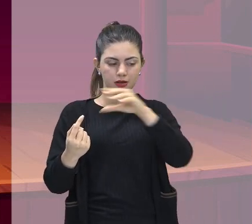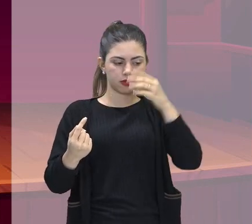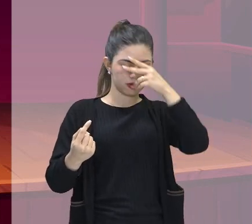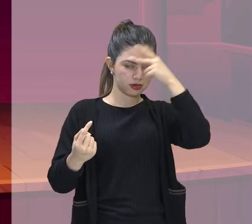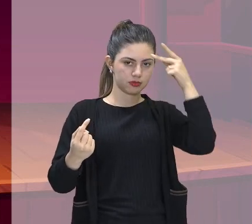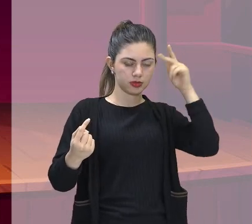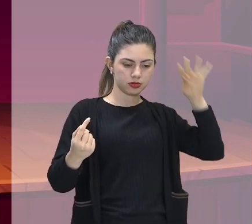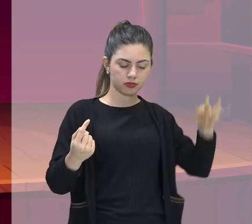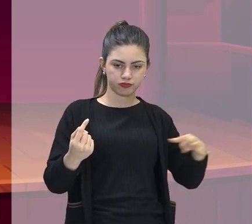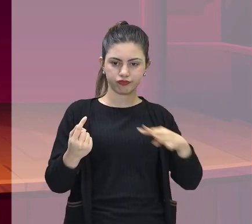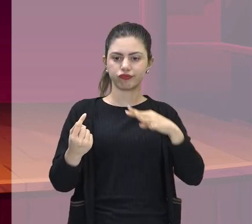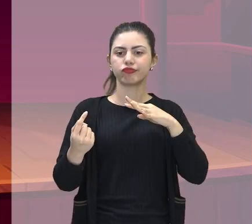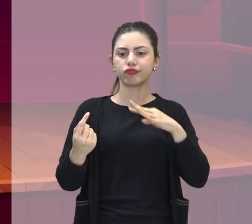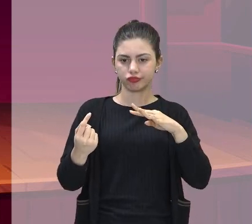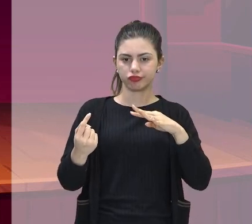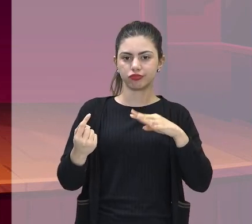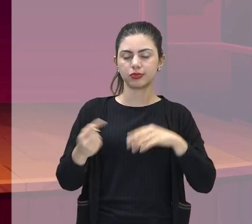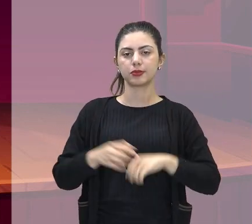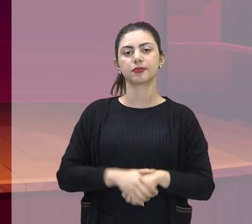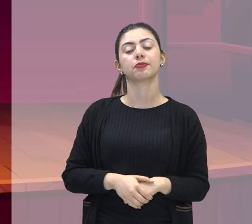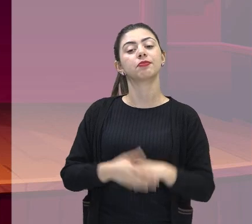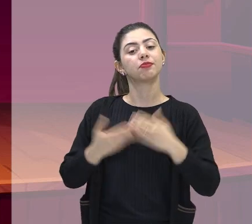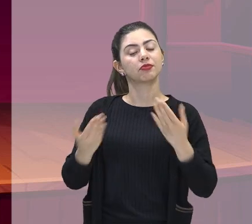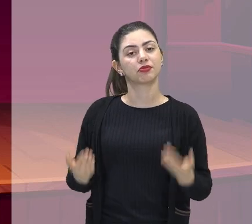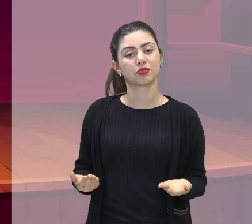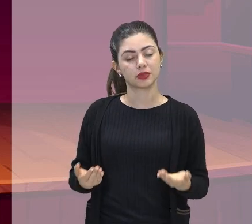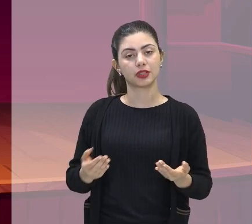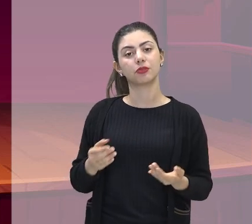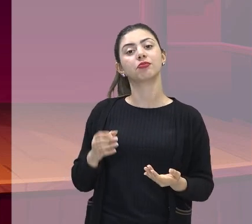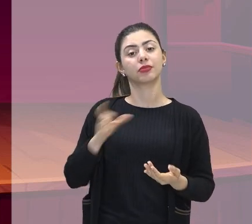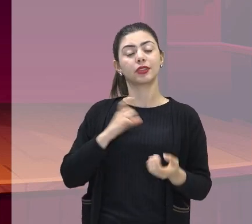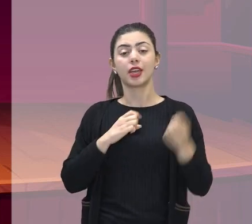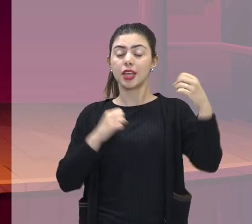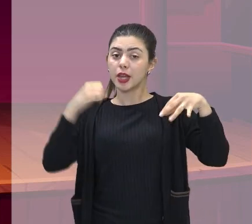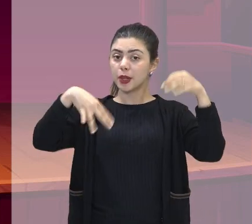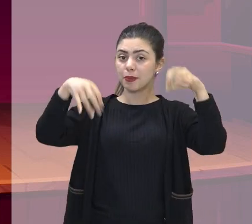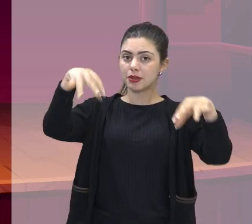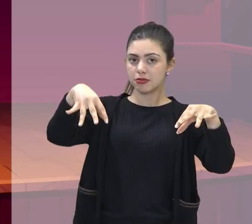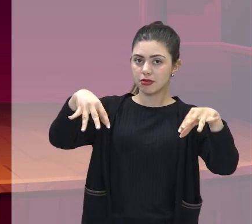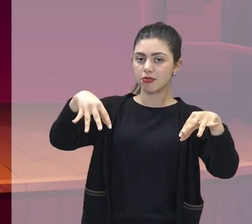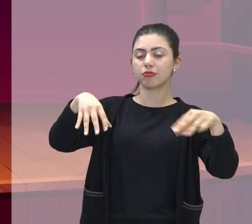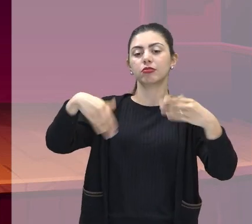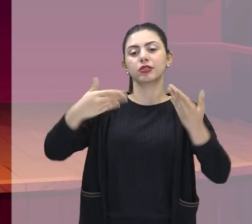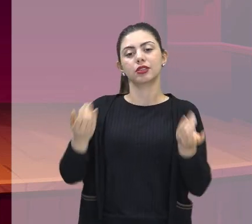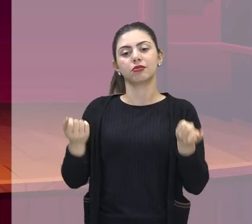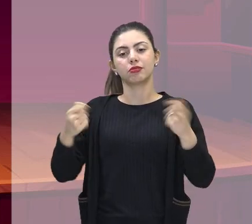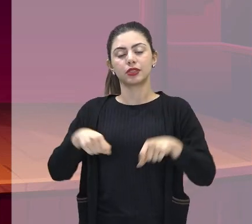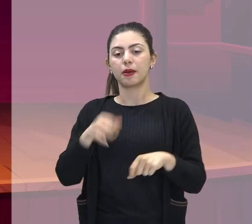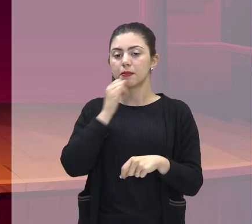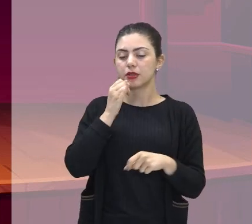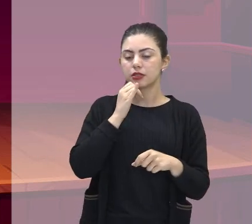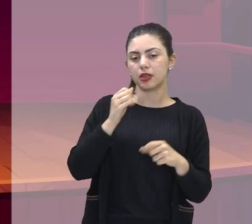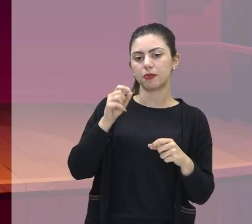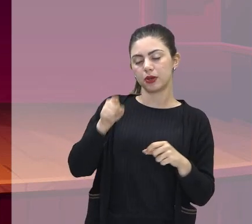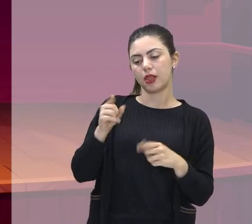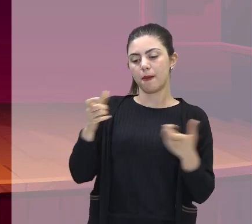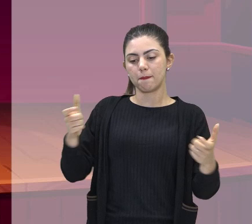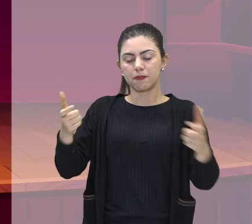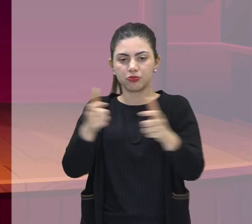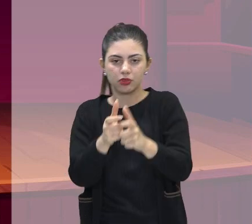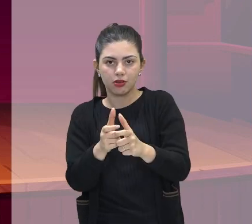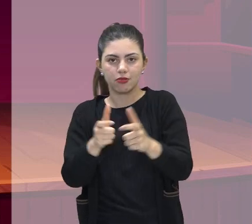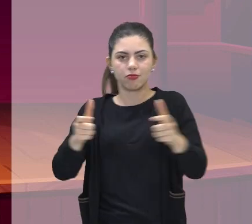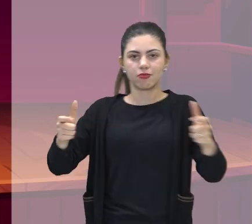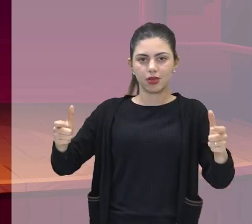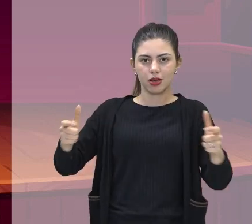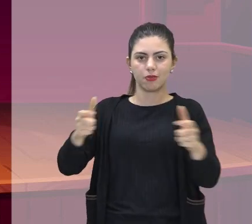que a plateia olhe. Então, com a iluminação, a gente pode reduzir espaços, isolar atores,